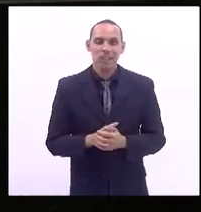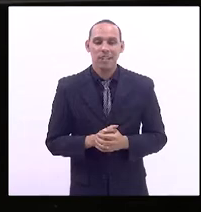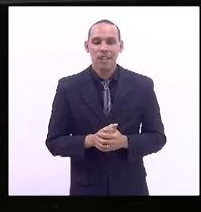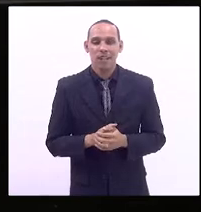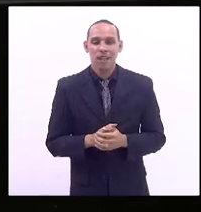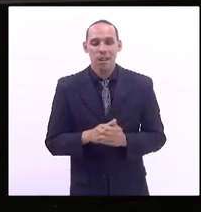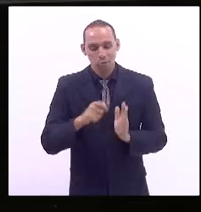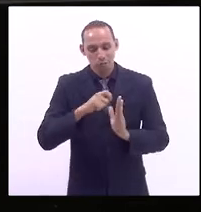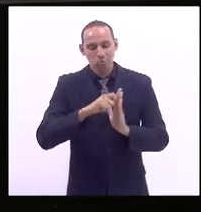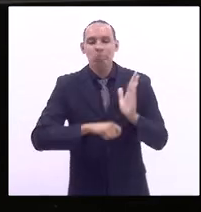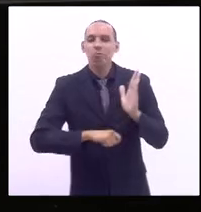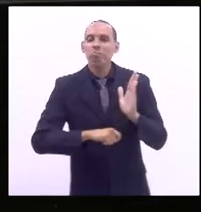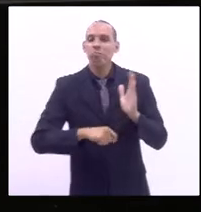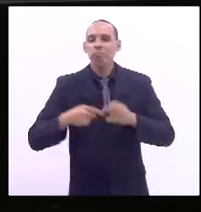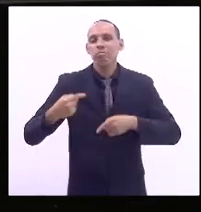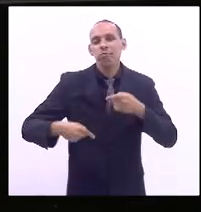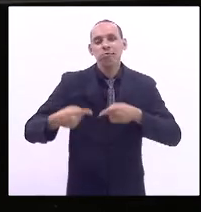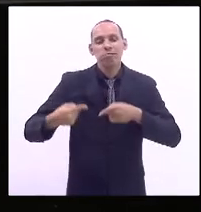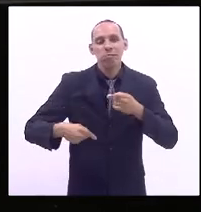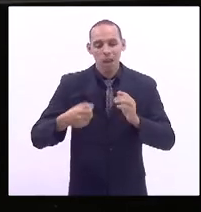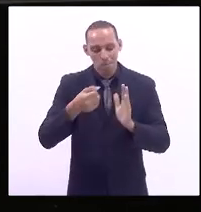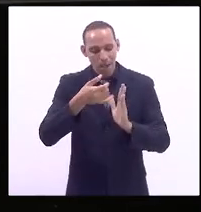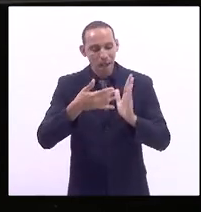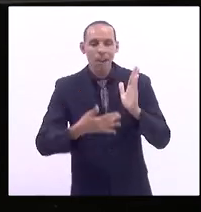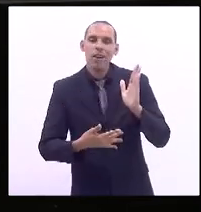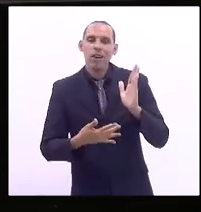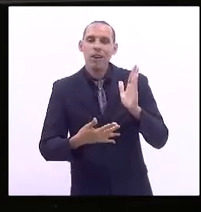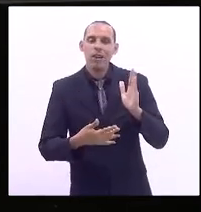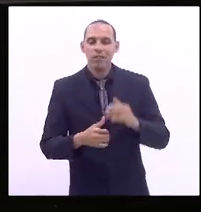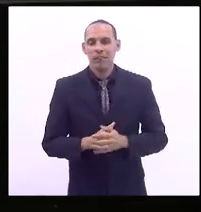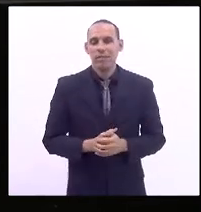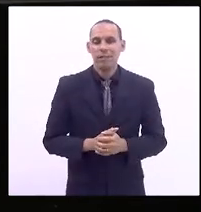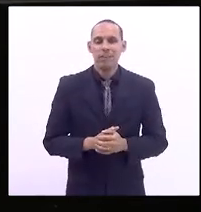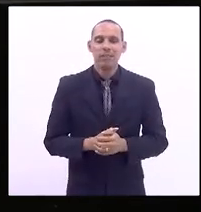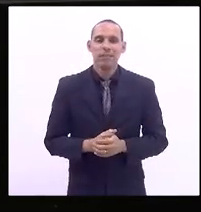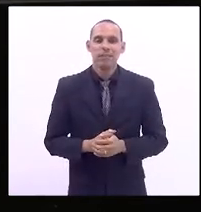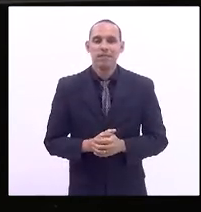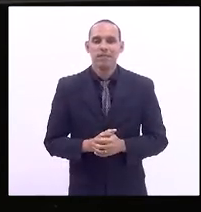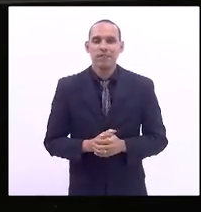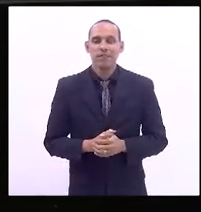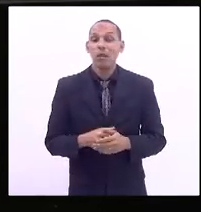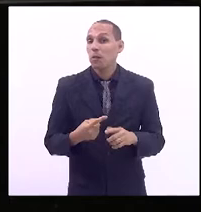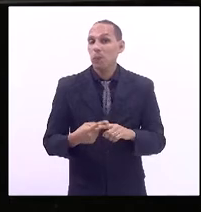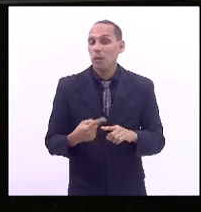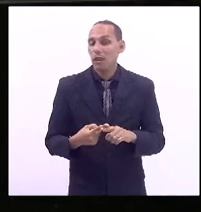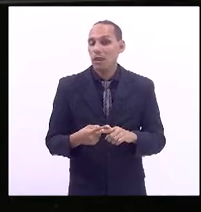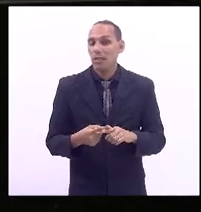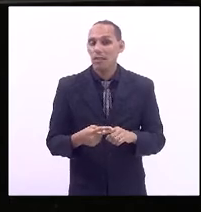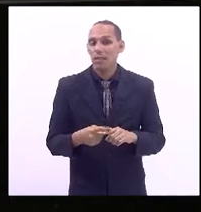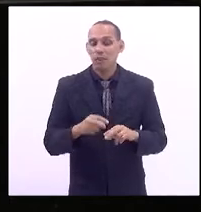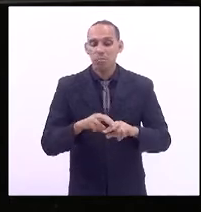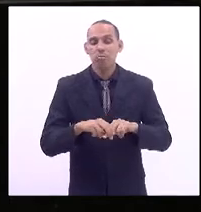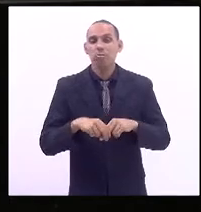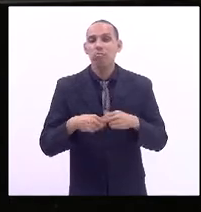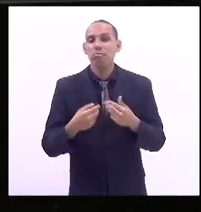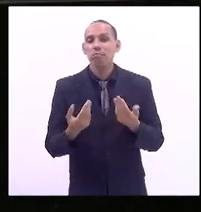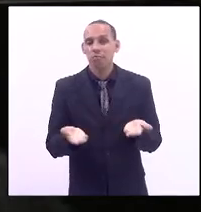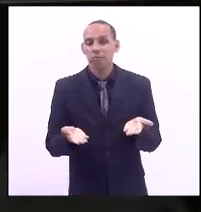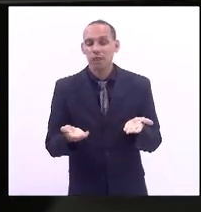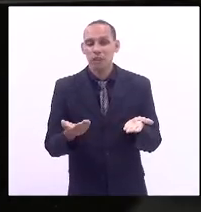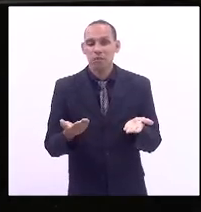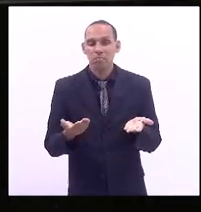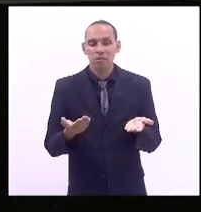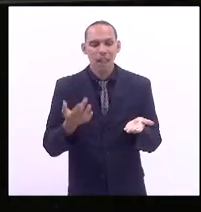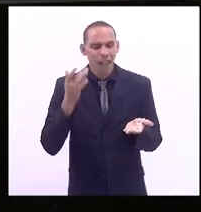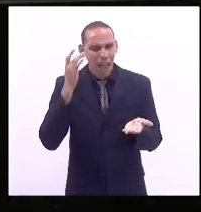Eu Me inscrevi para discutir essa matéria é porque eu